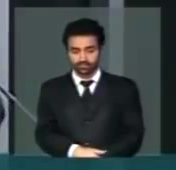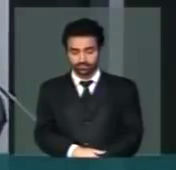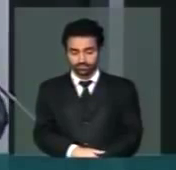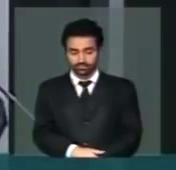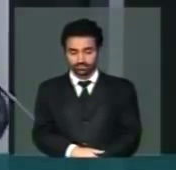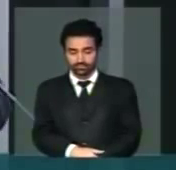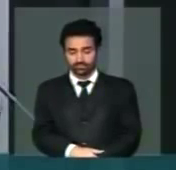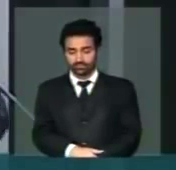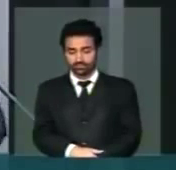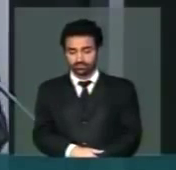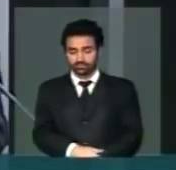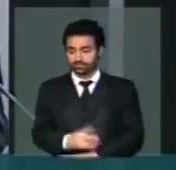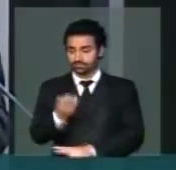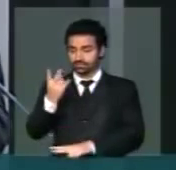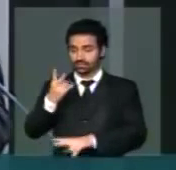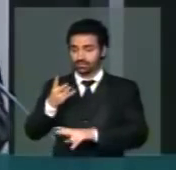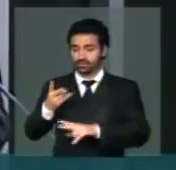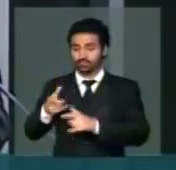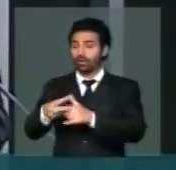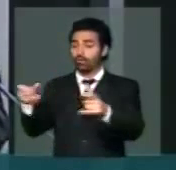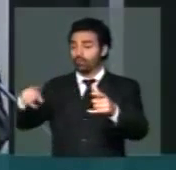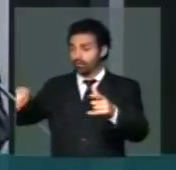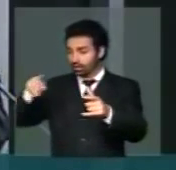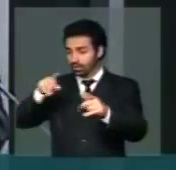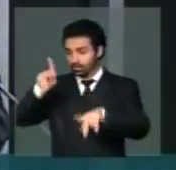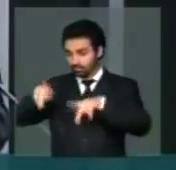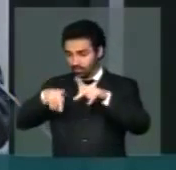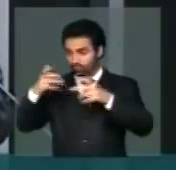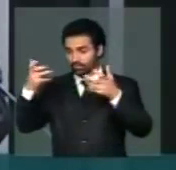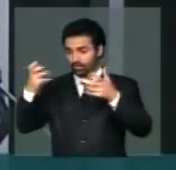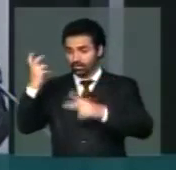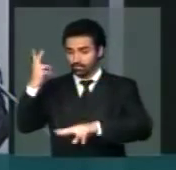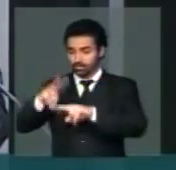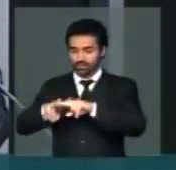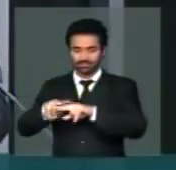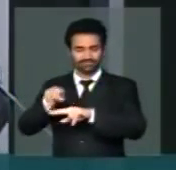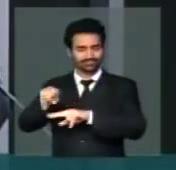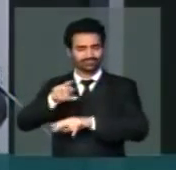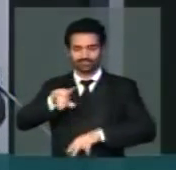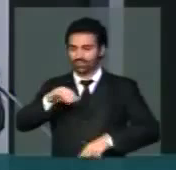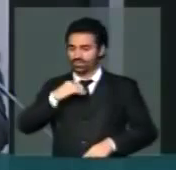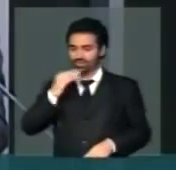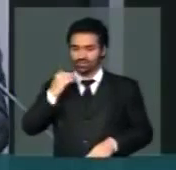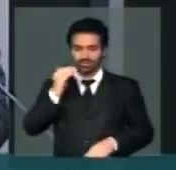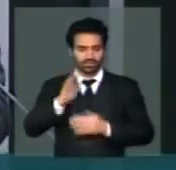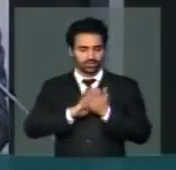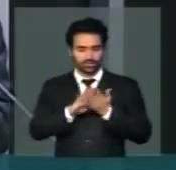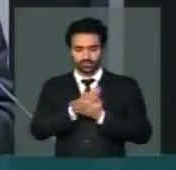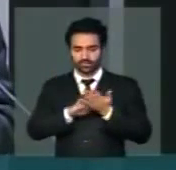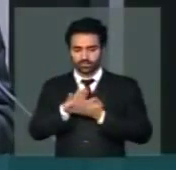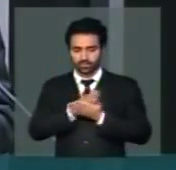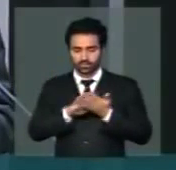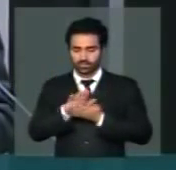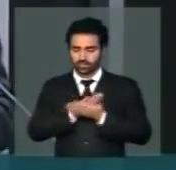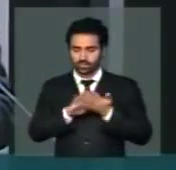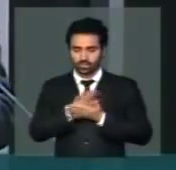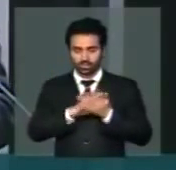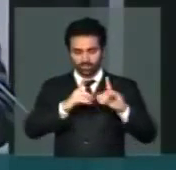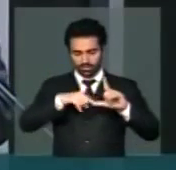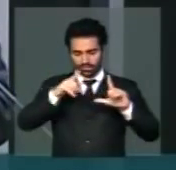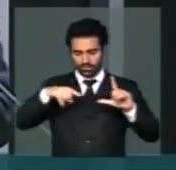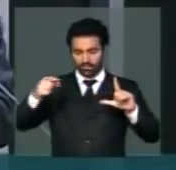será como desejo majoritário da população. Não é solução, e os números são